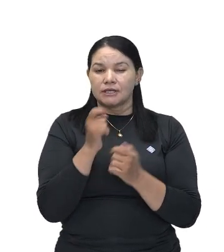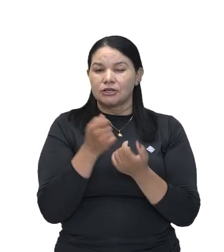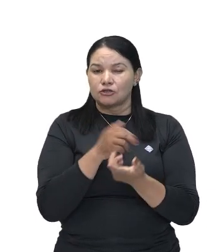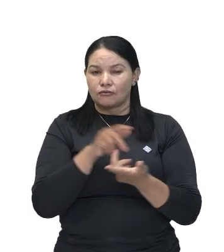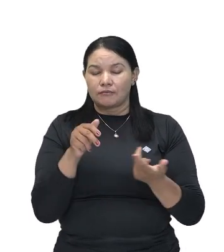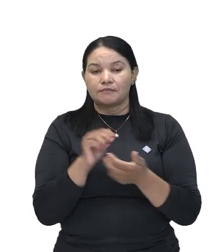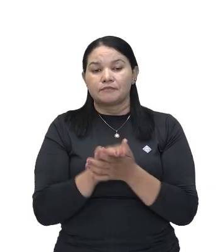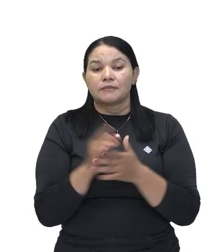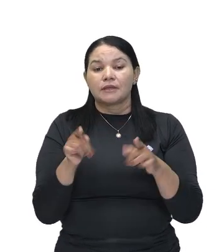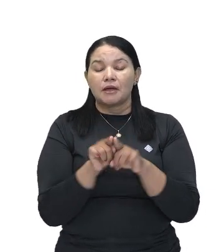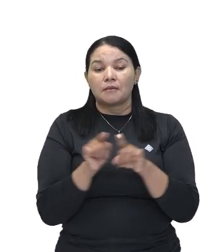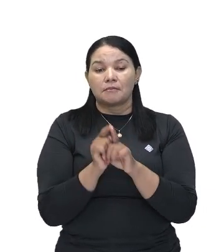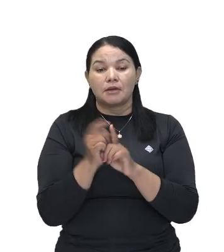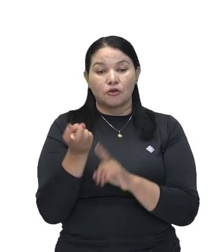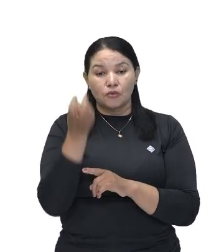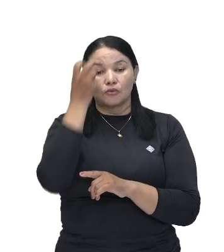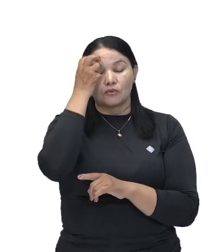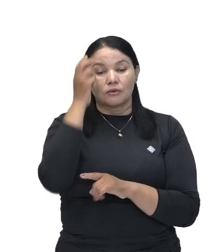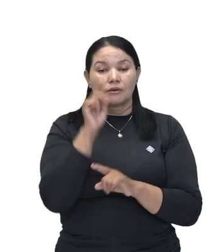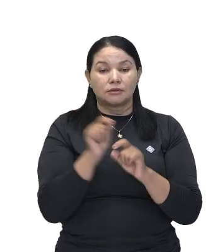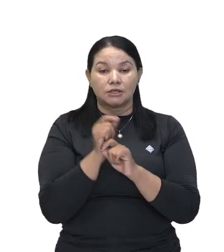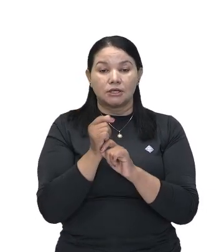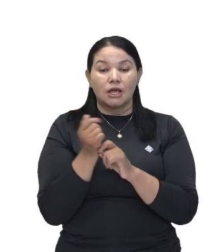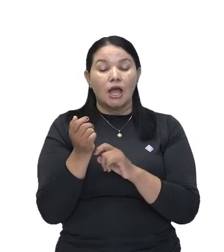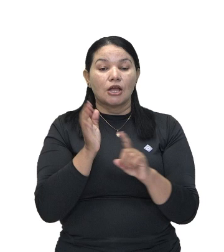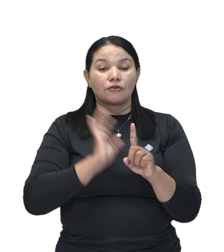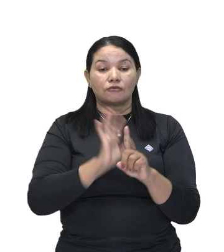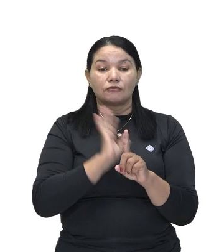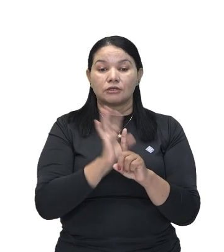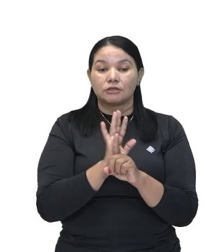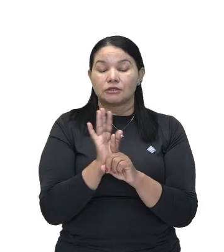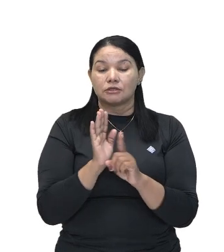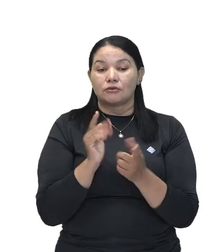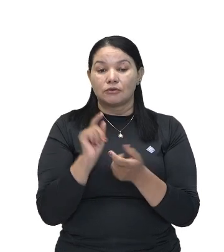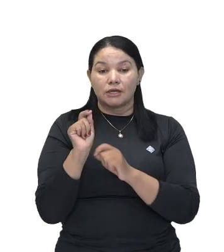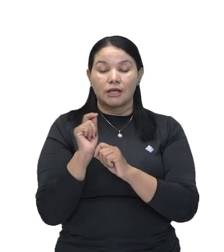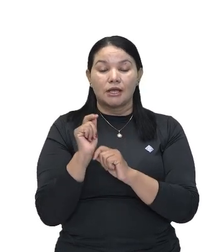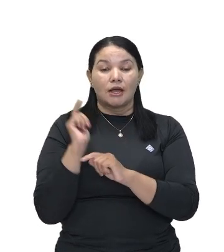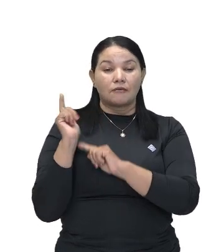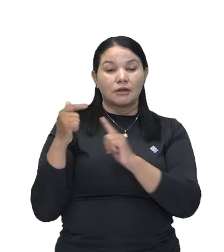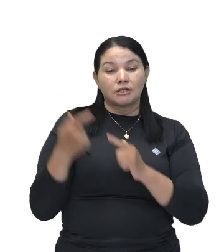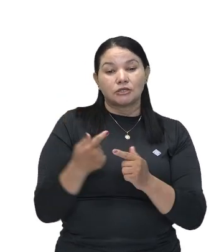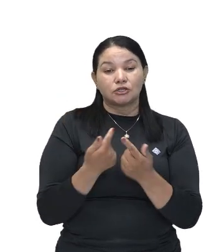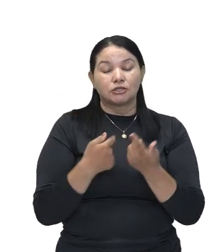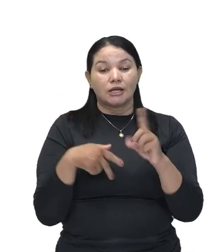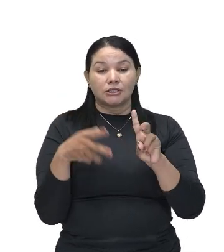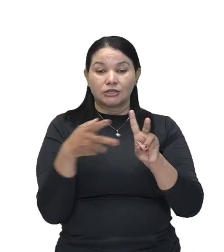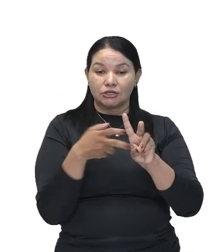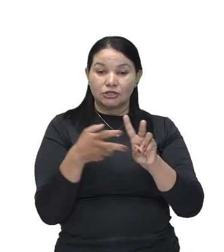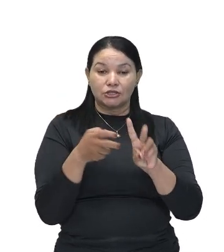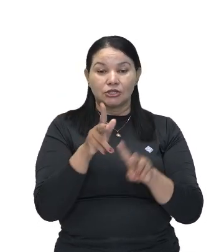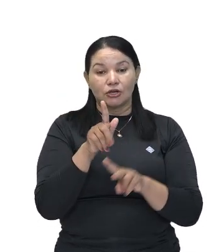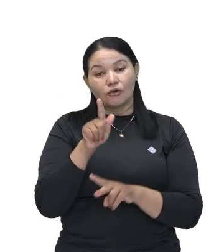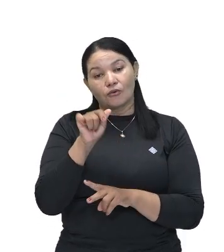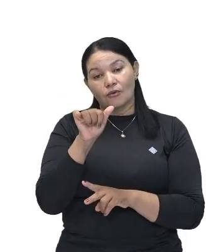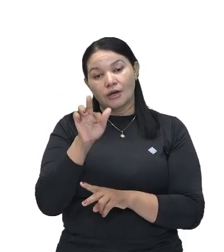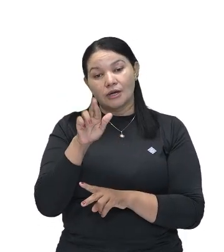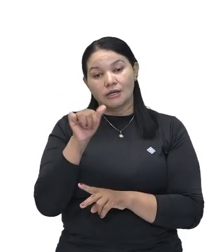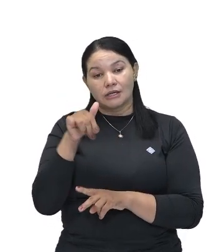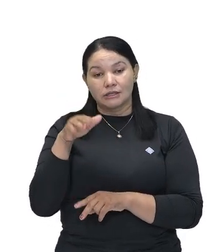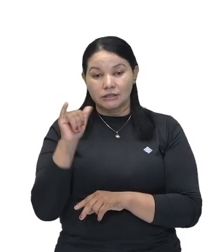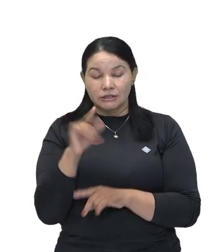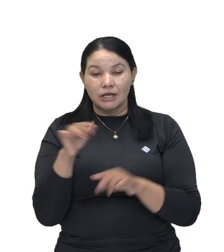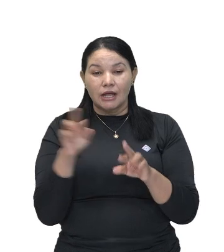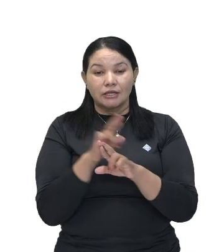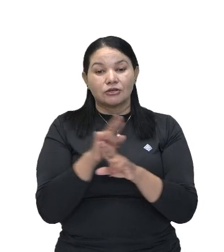no Paraguai, o país é influenciado pela herança indígena guarani, né, que está relacionada lá